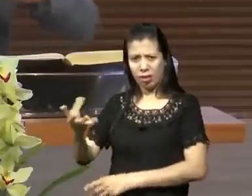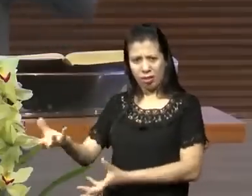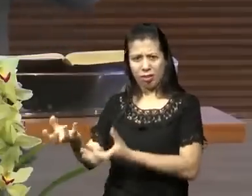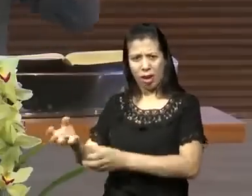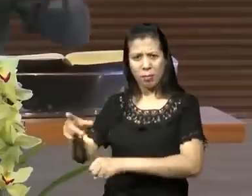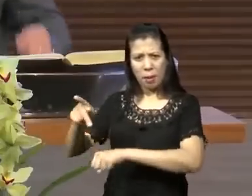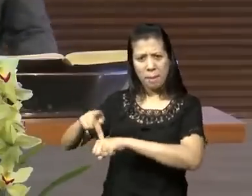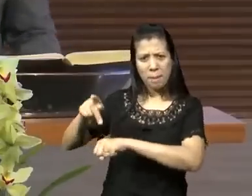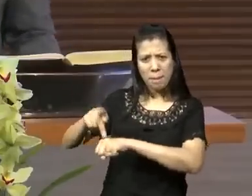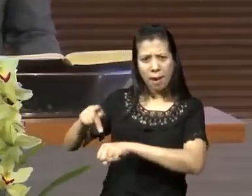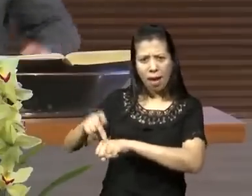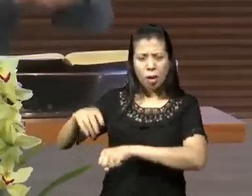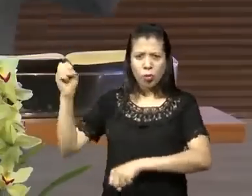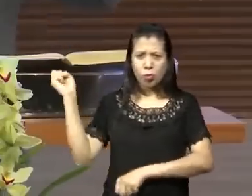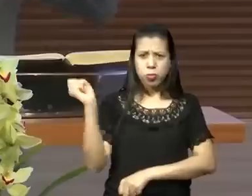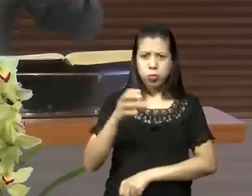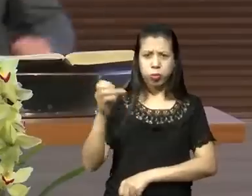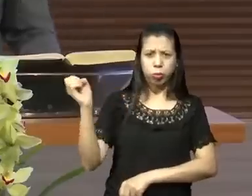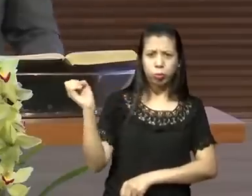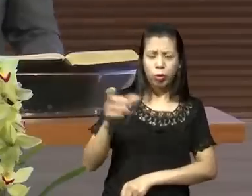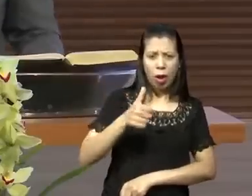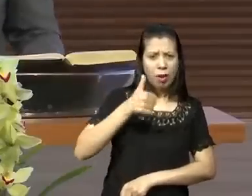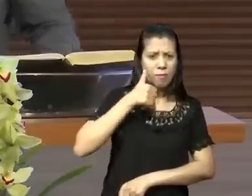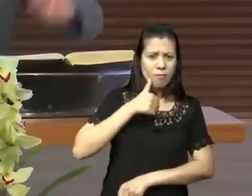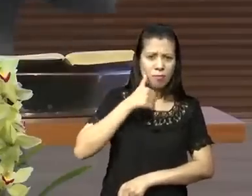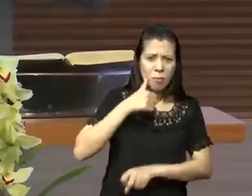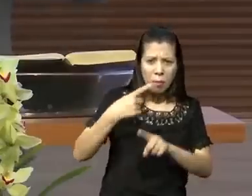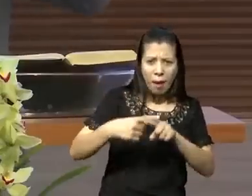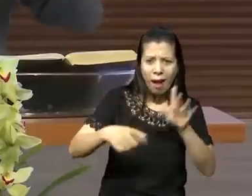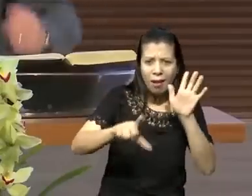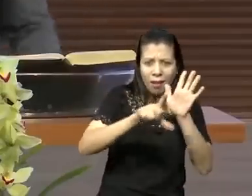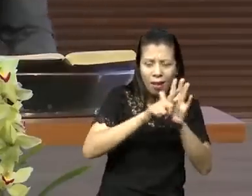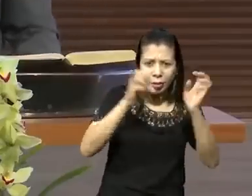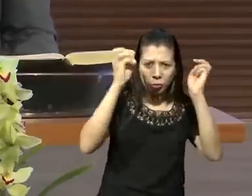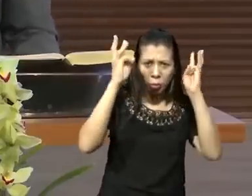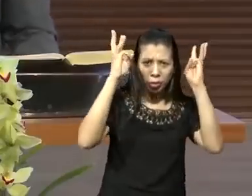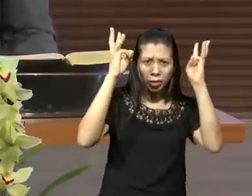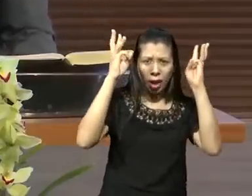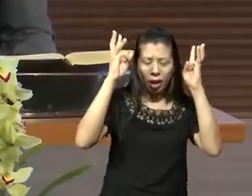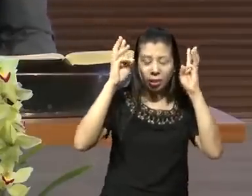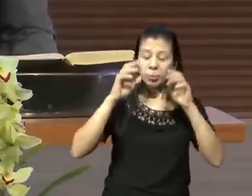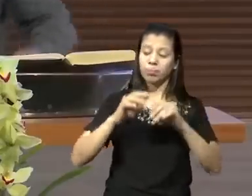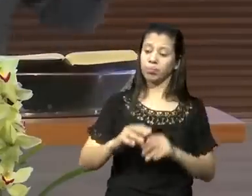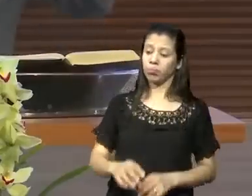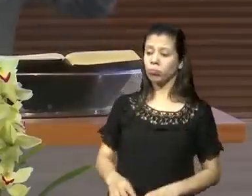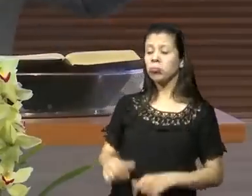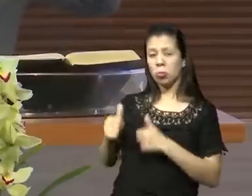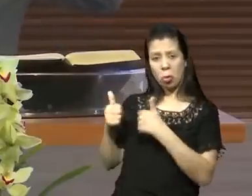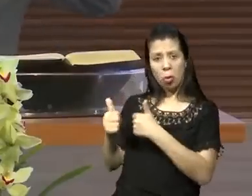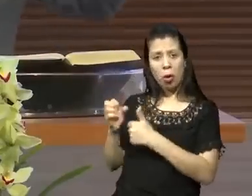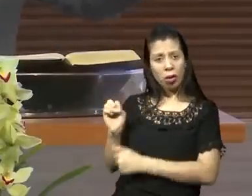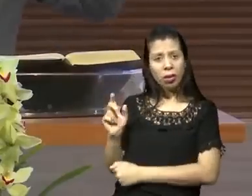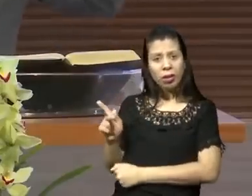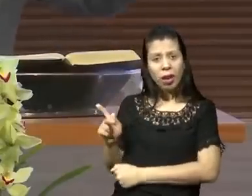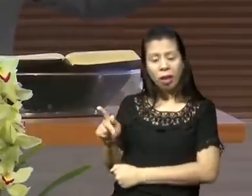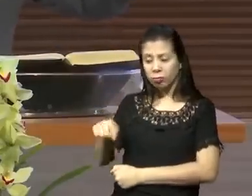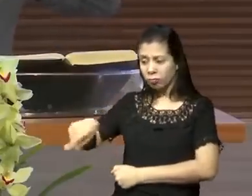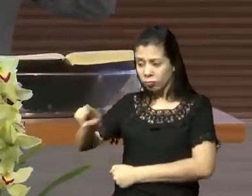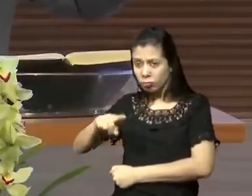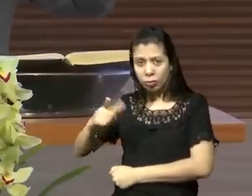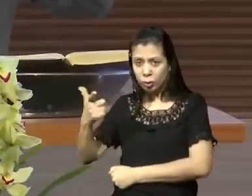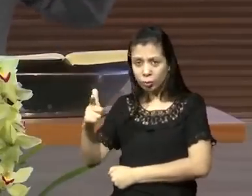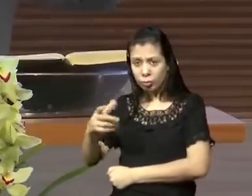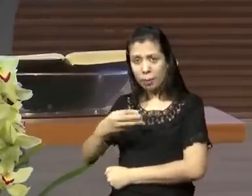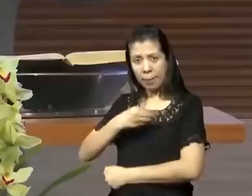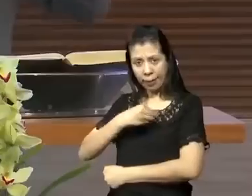eu sou o pão da vida eu sou a água da vida eu sou a luz do mundo e essa mulher cheia de trevas e pecado